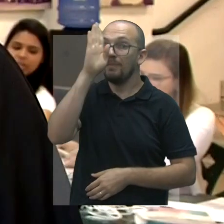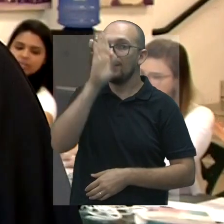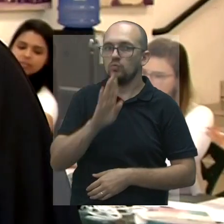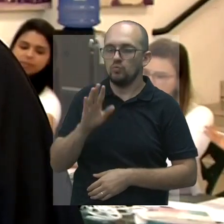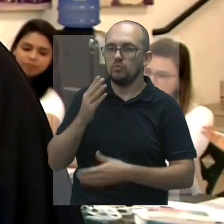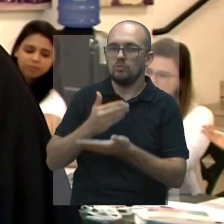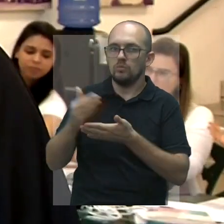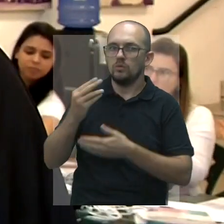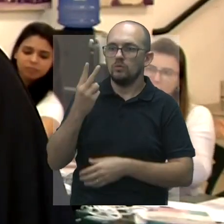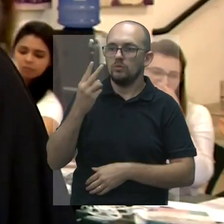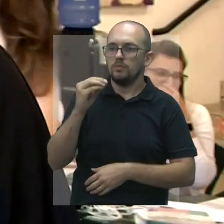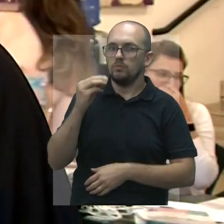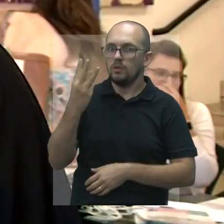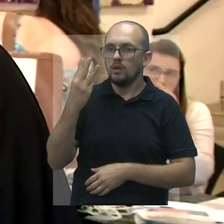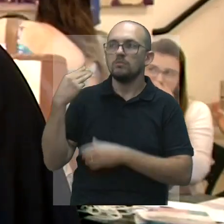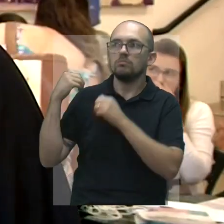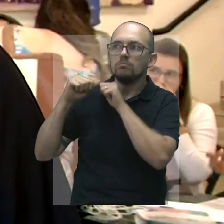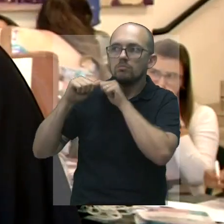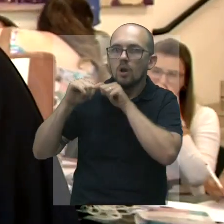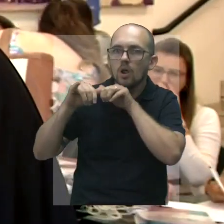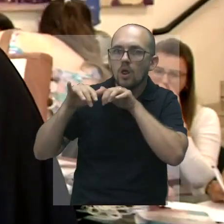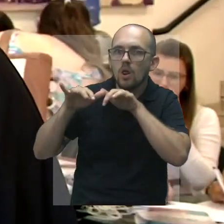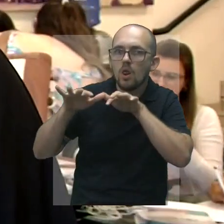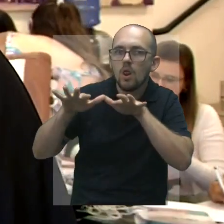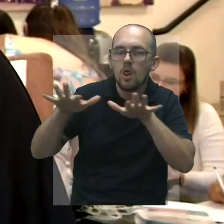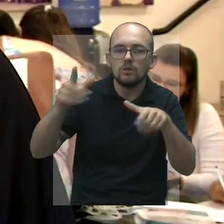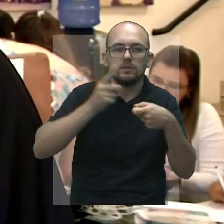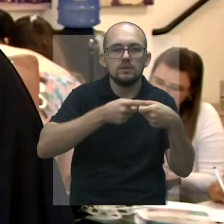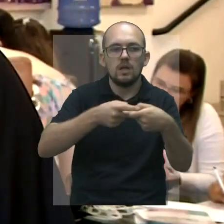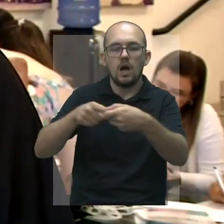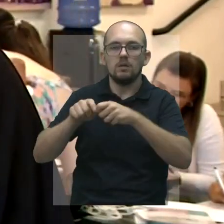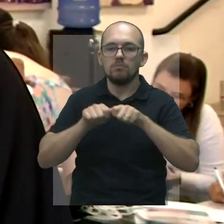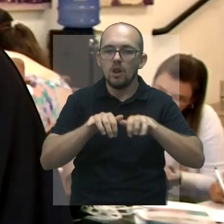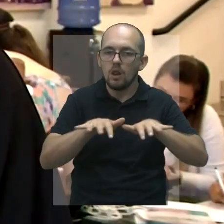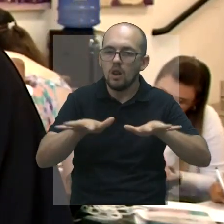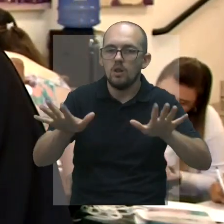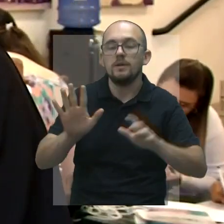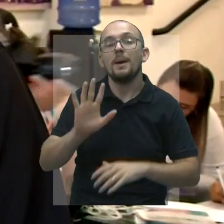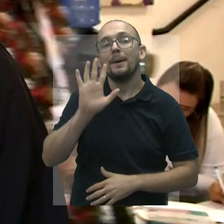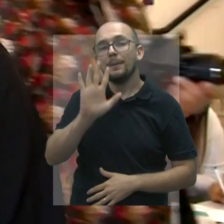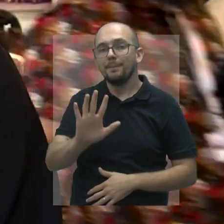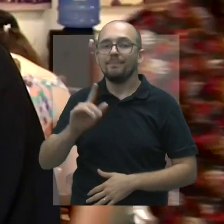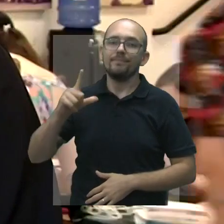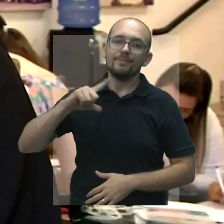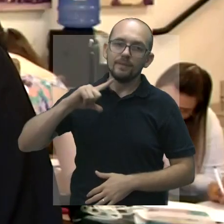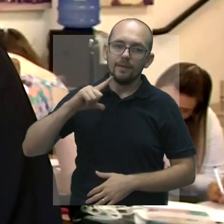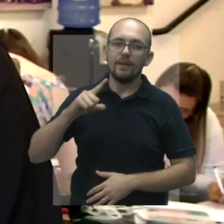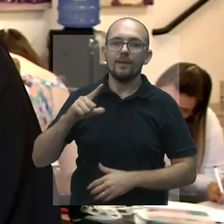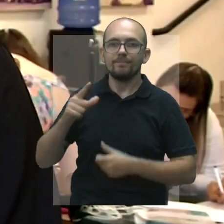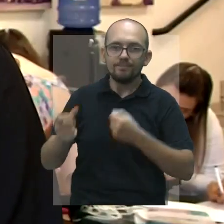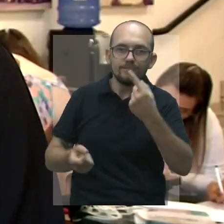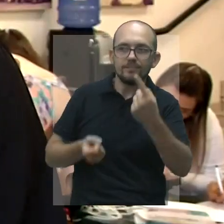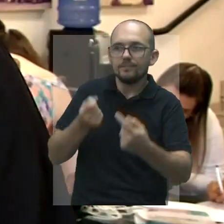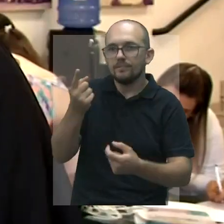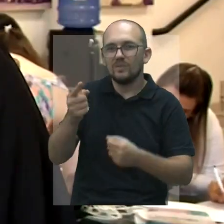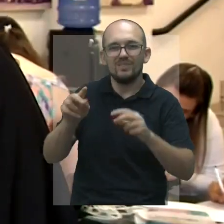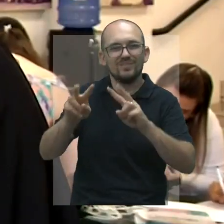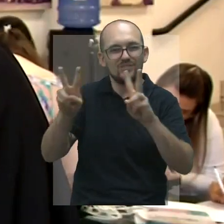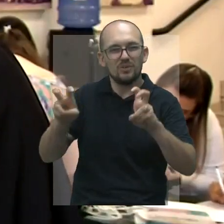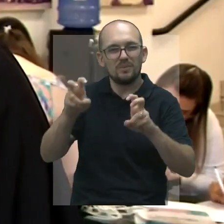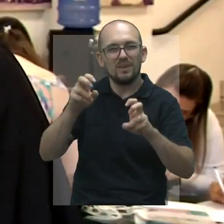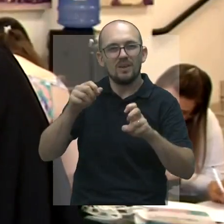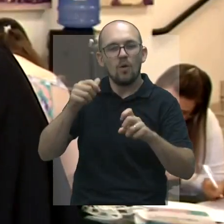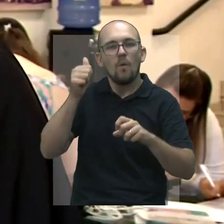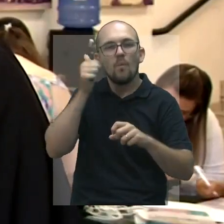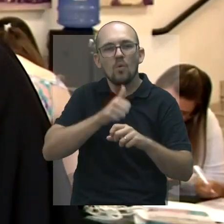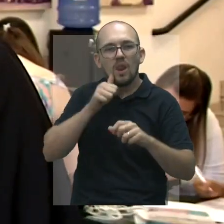nacional e hoje vem ganhando estrutura nos municípios, embora os organismos de políticas públicas para as mulheres representem